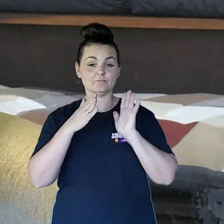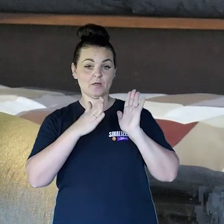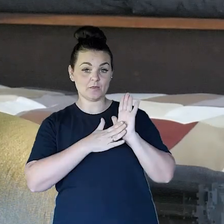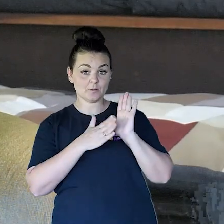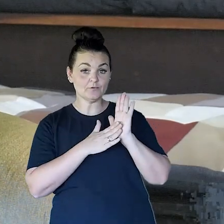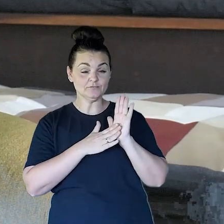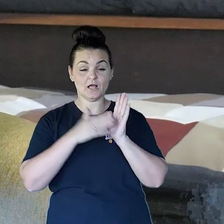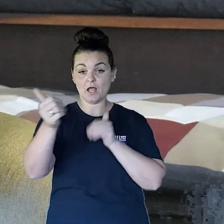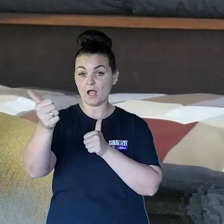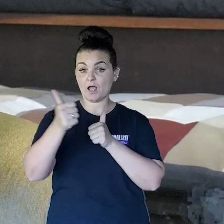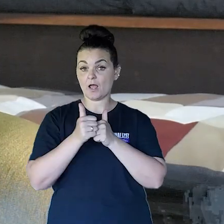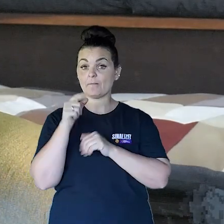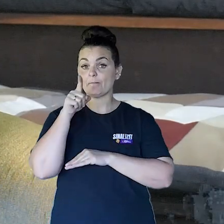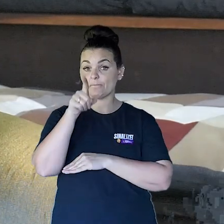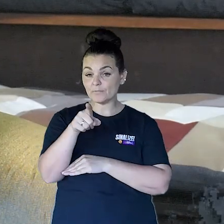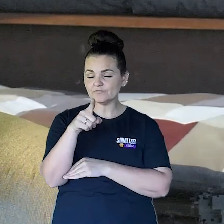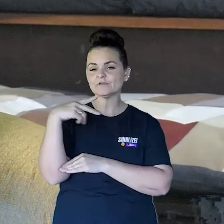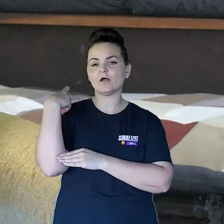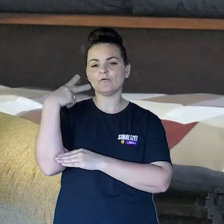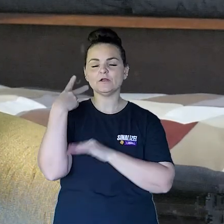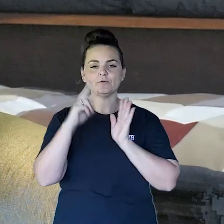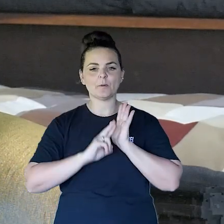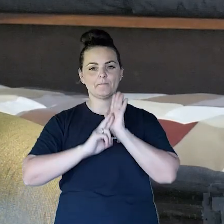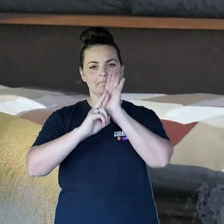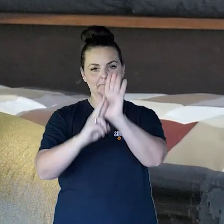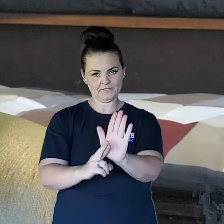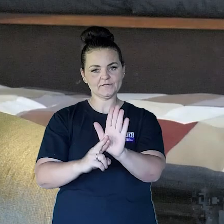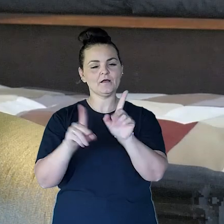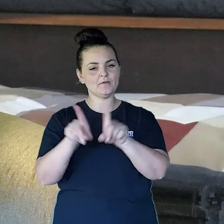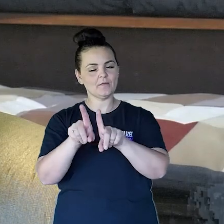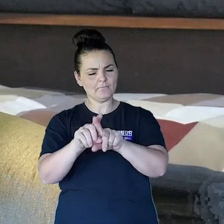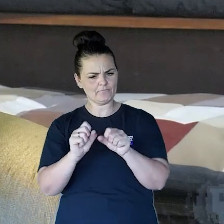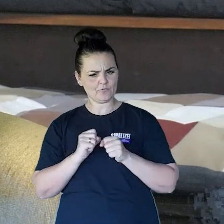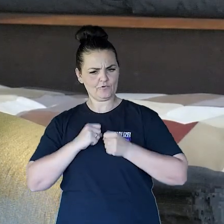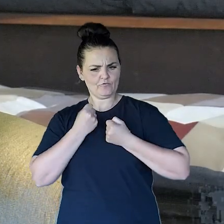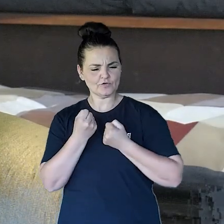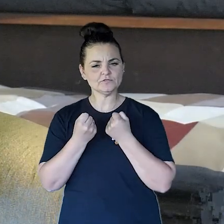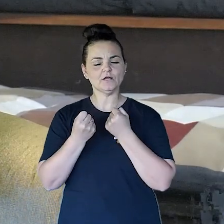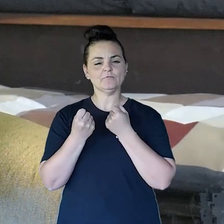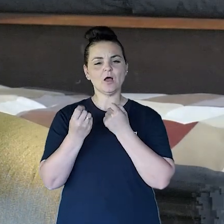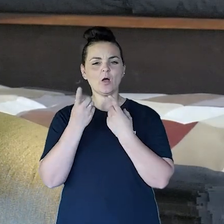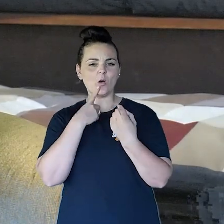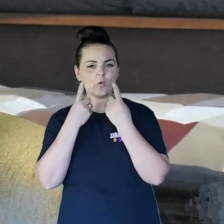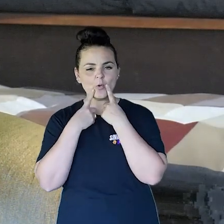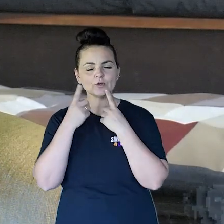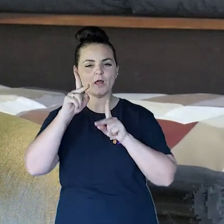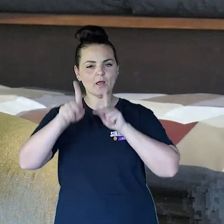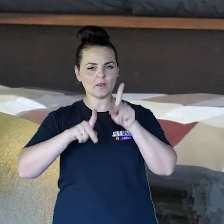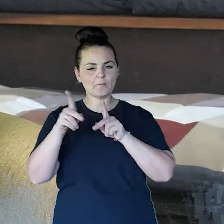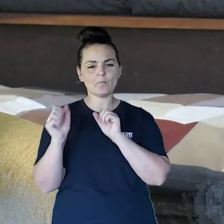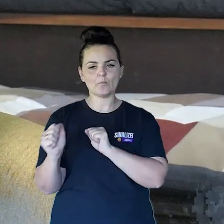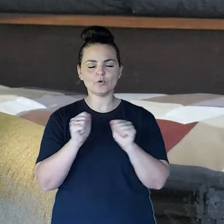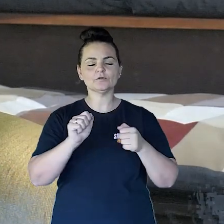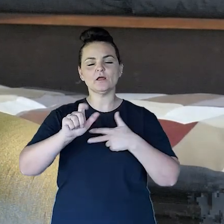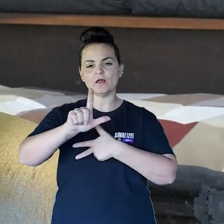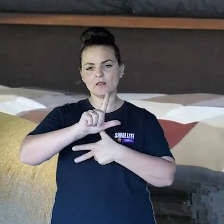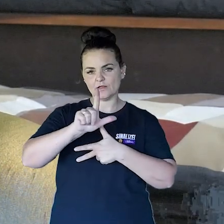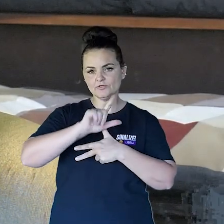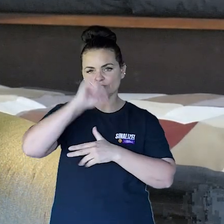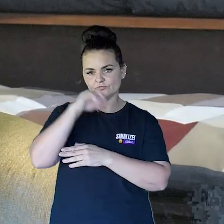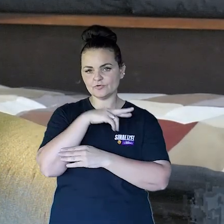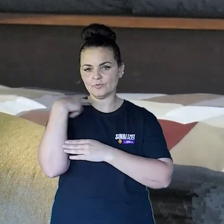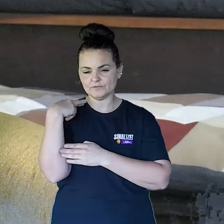programa, aproximar você dos seus representantes e fortalecer o diálogo entre a população e o poder